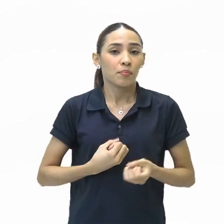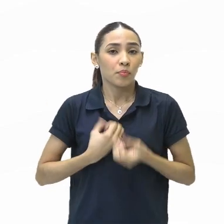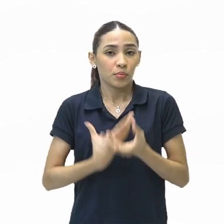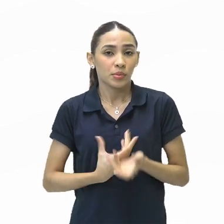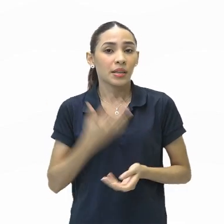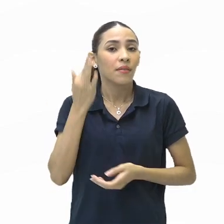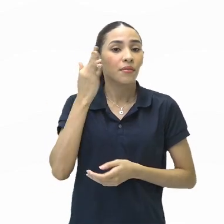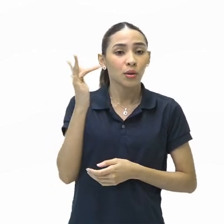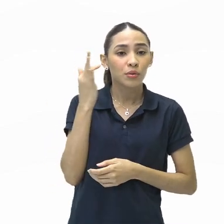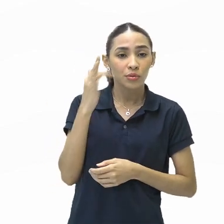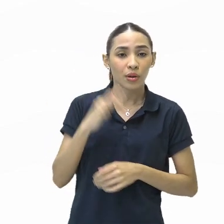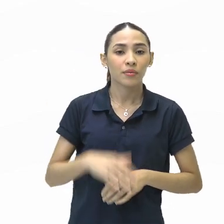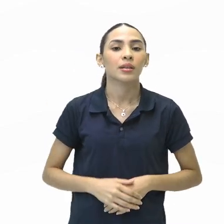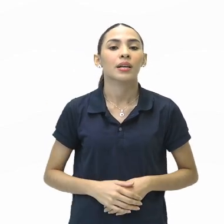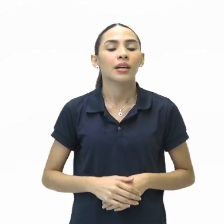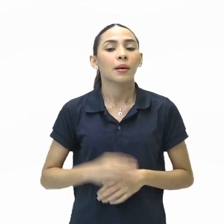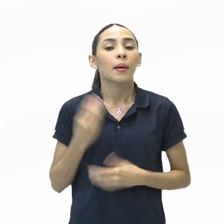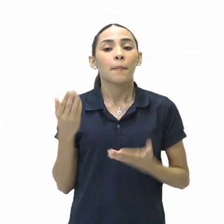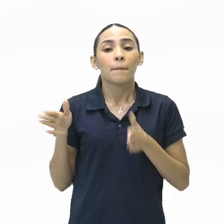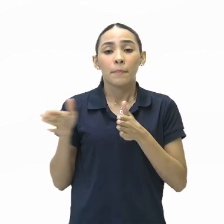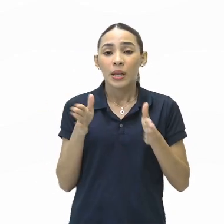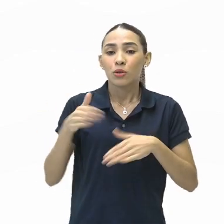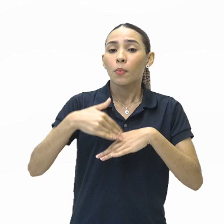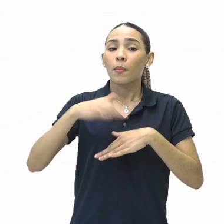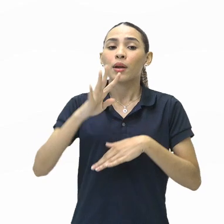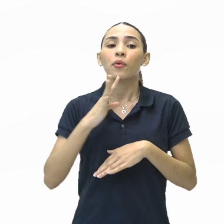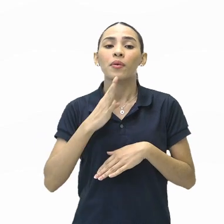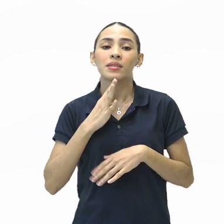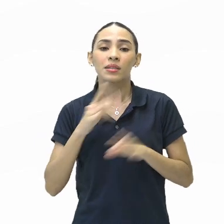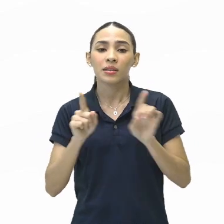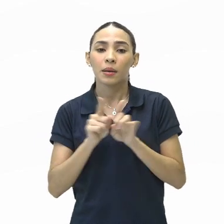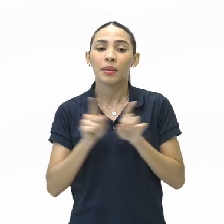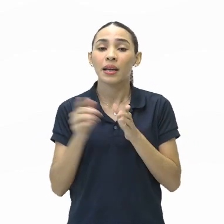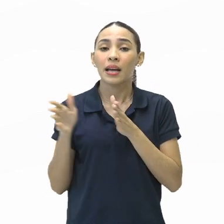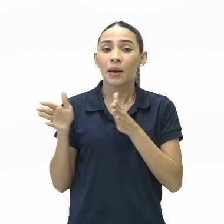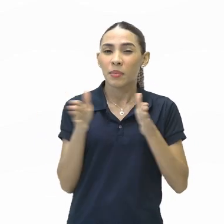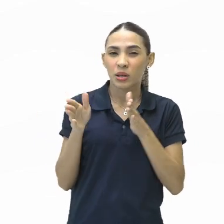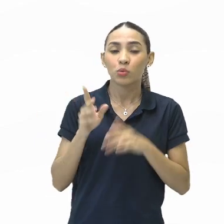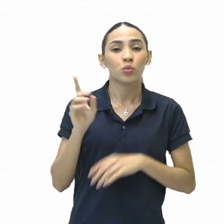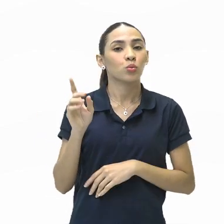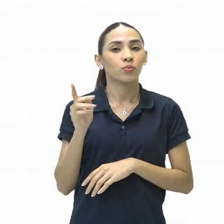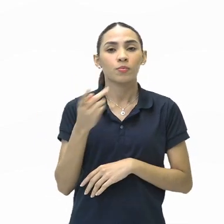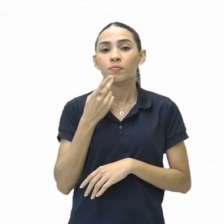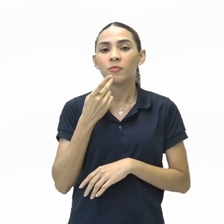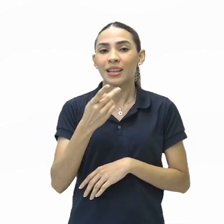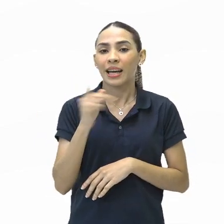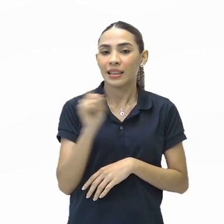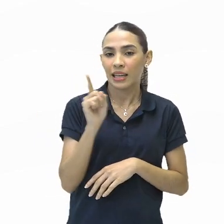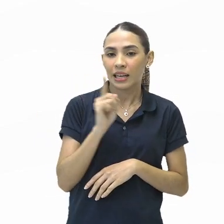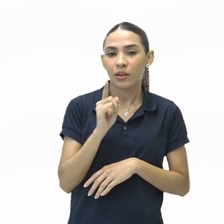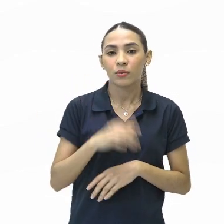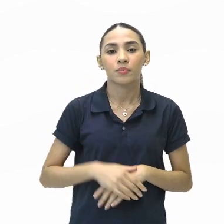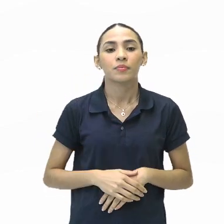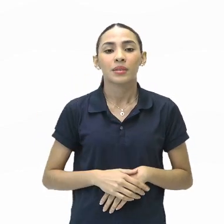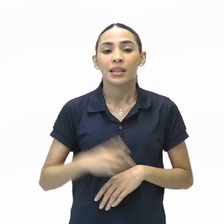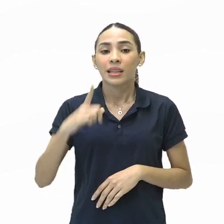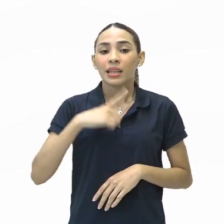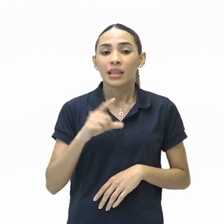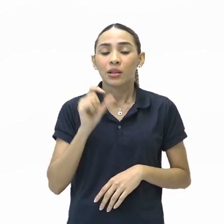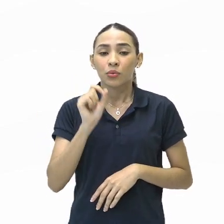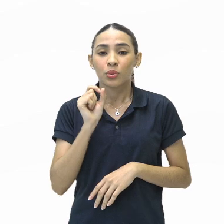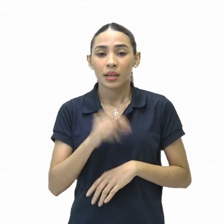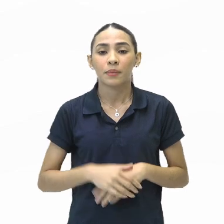poesia filosófica. Esse período foi conhecido também como a fase do não, na qual o pessimismo e